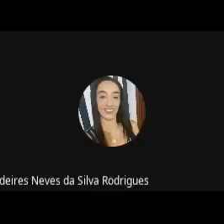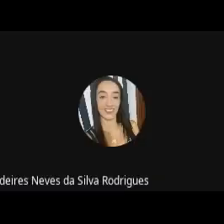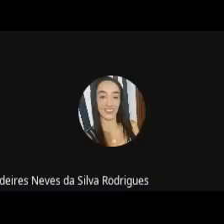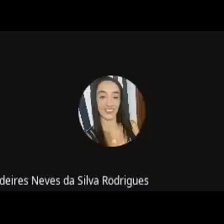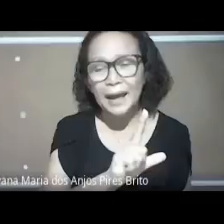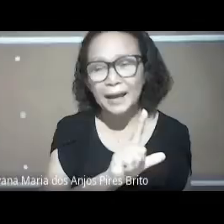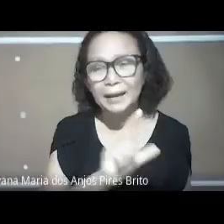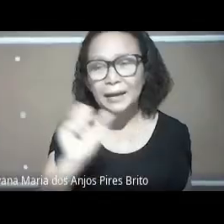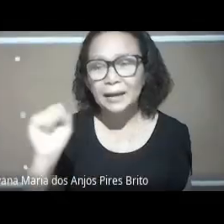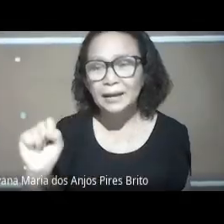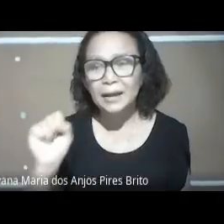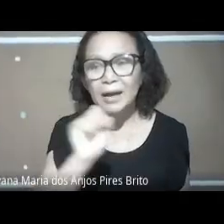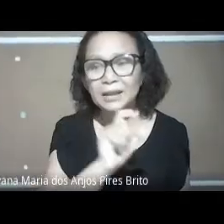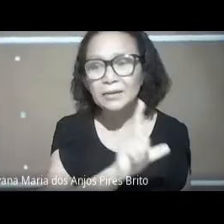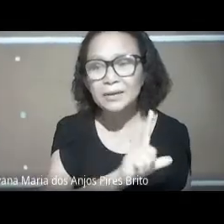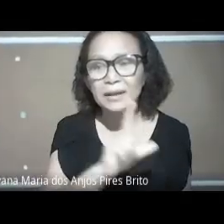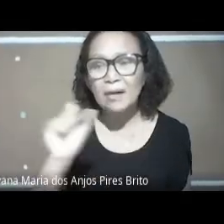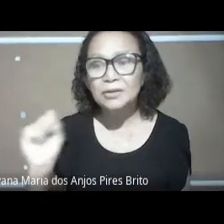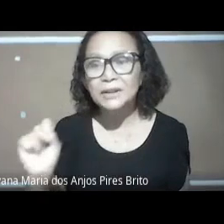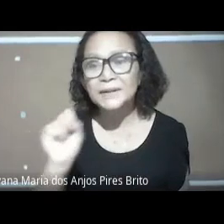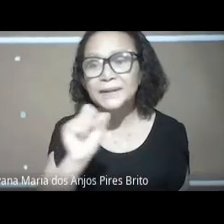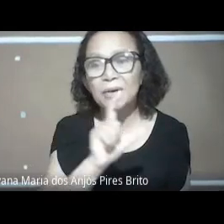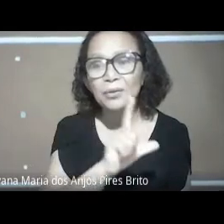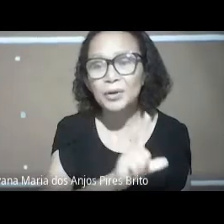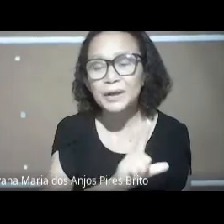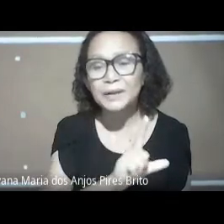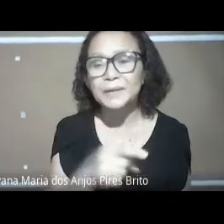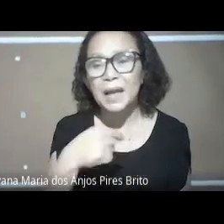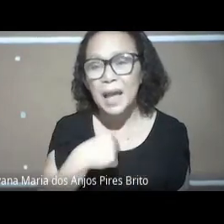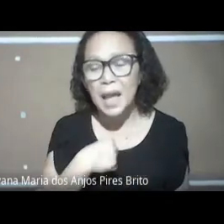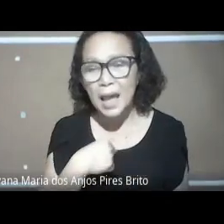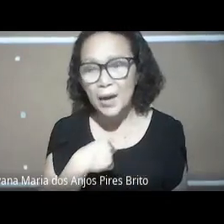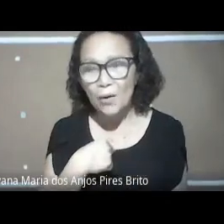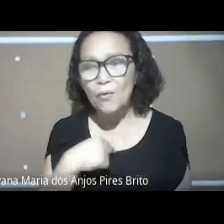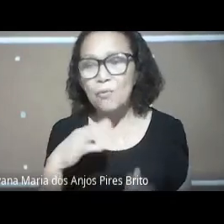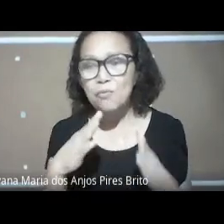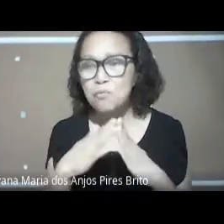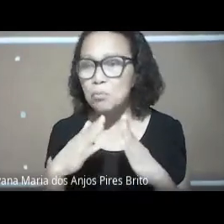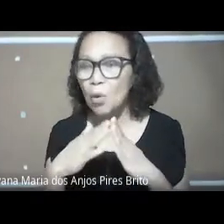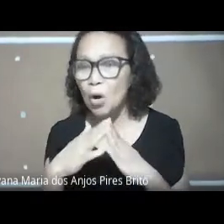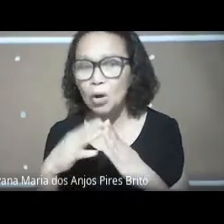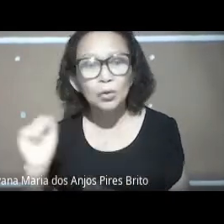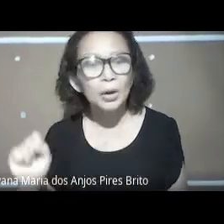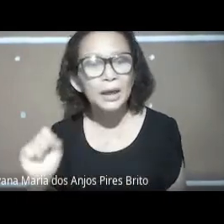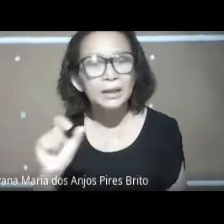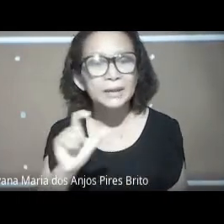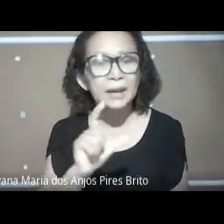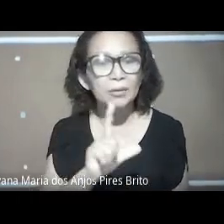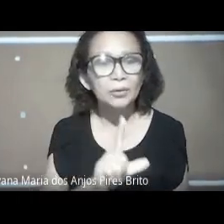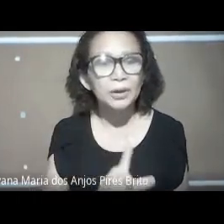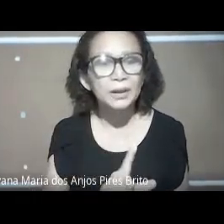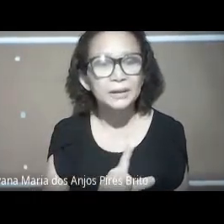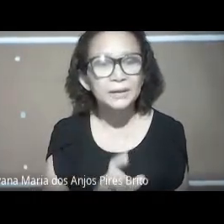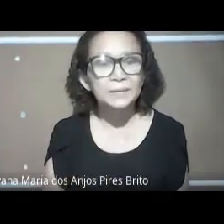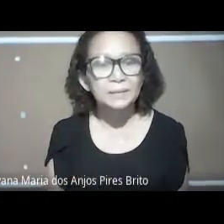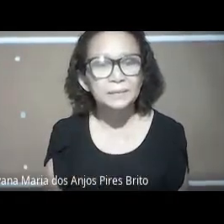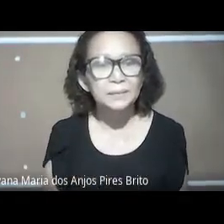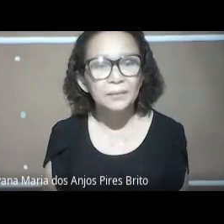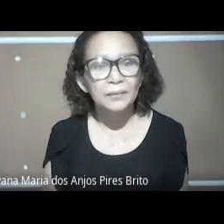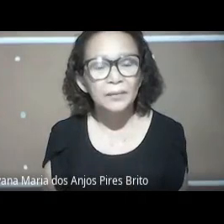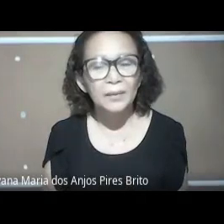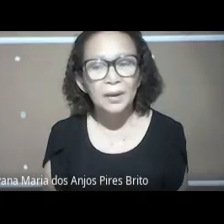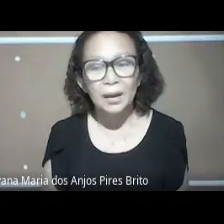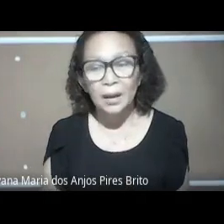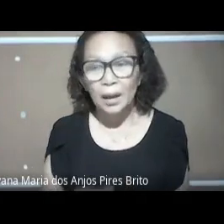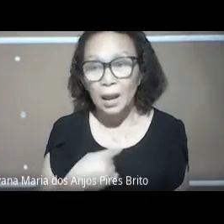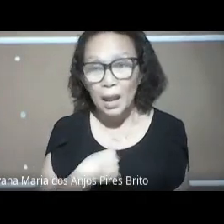L. L. Então, este é o sinal de São Luís. Eu moro em São Luís.